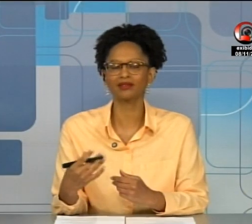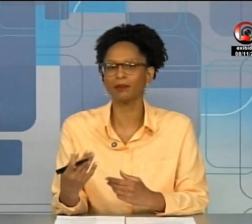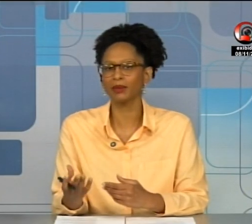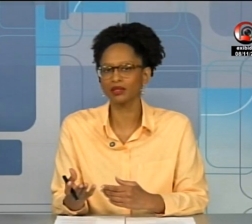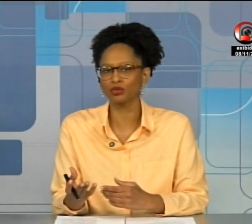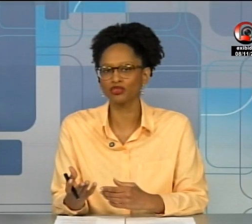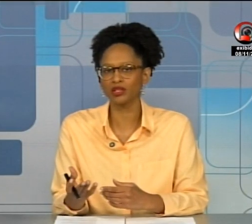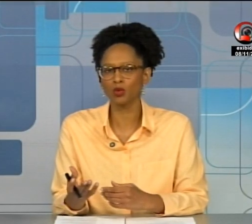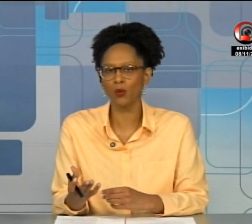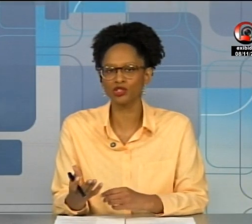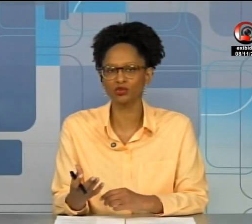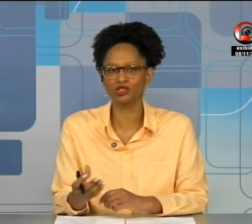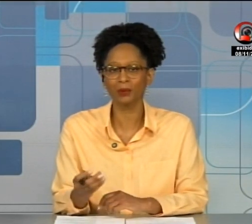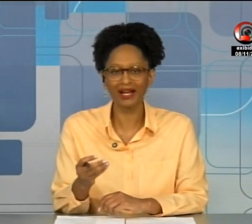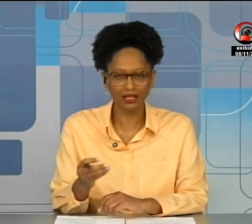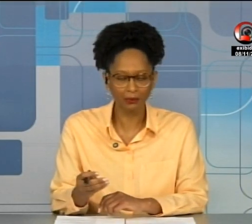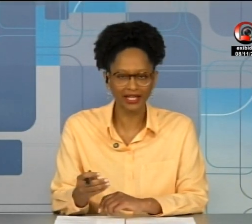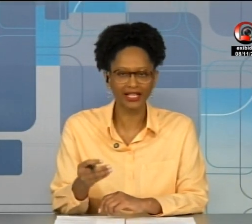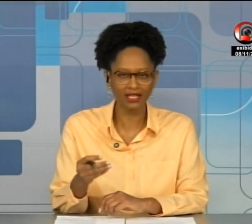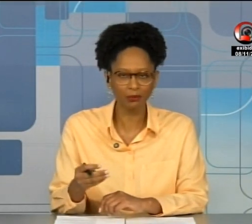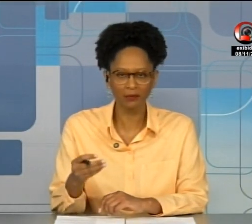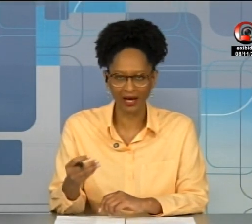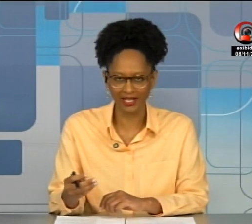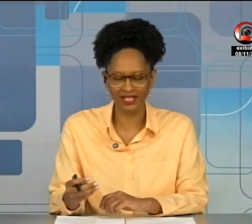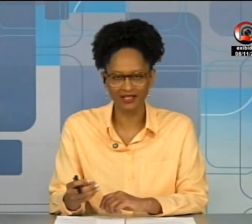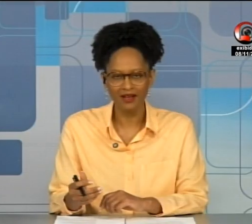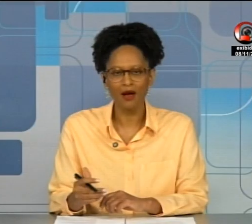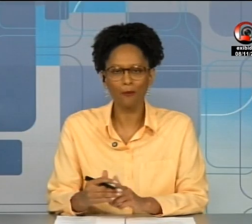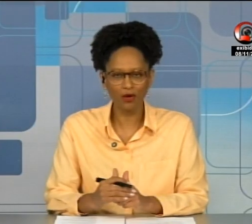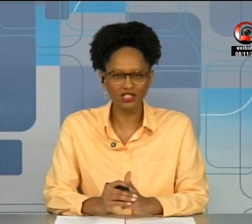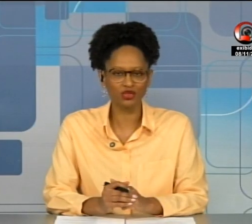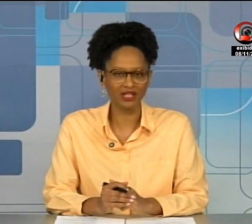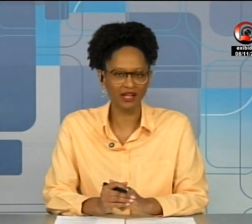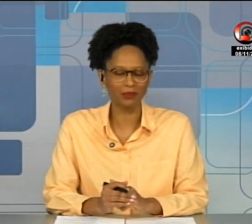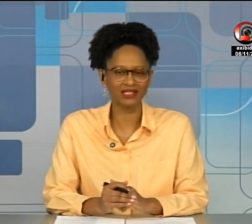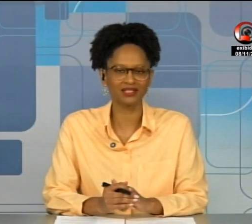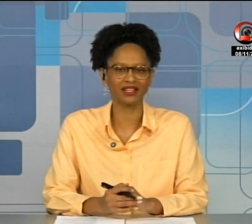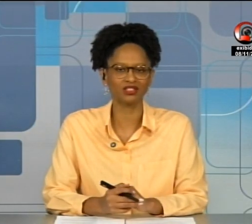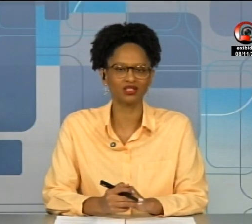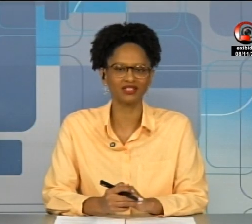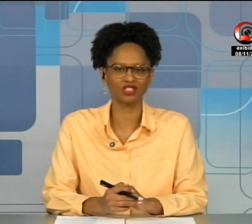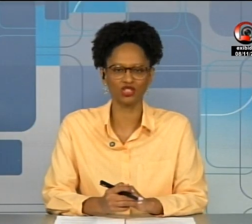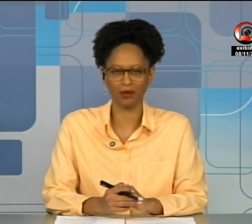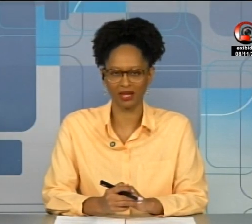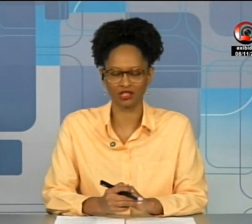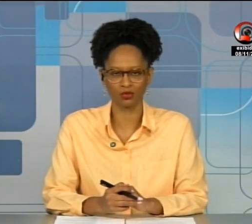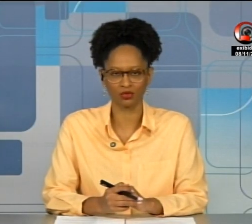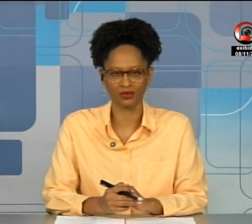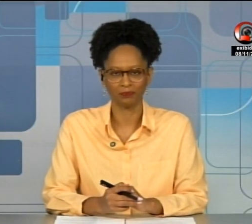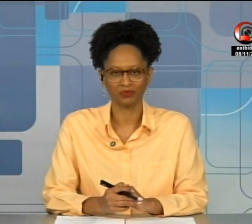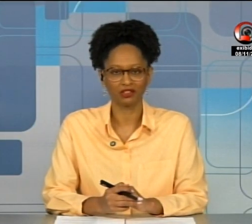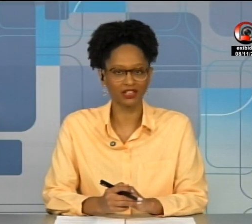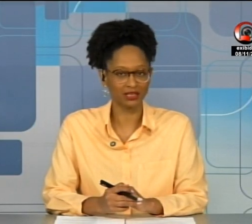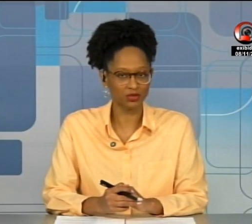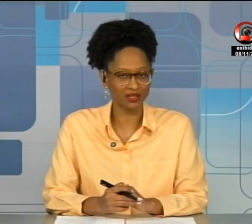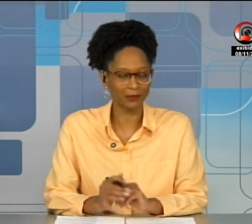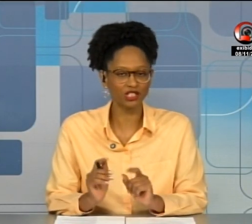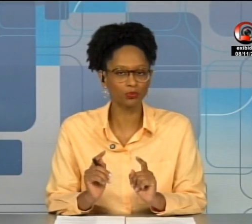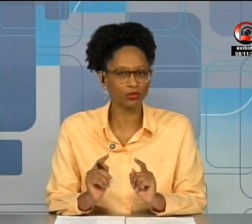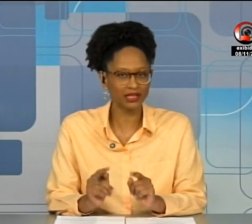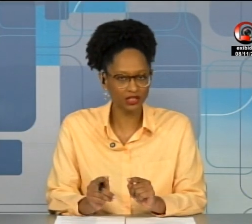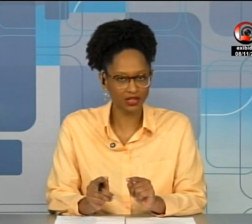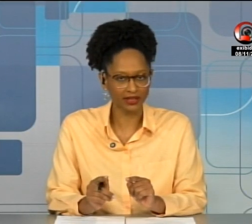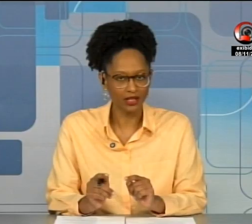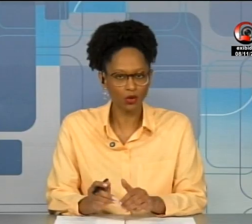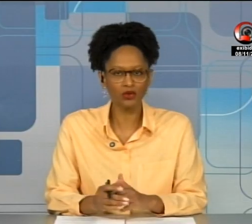como um tratamento feito com a ajuda de uma câmara hiperbárica pode ajudar pacientes diabéticos. Falamos também